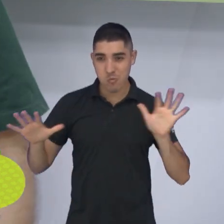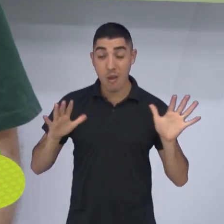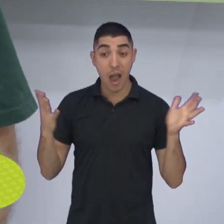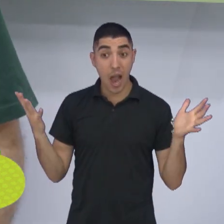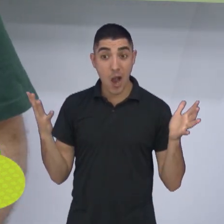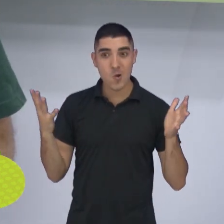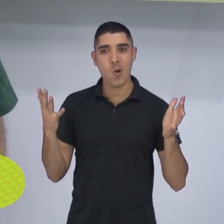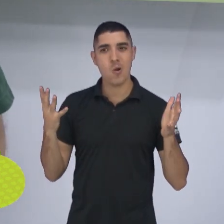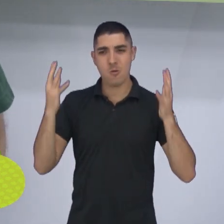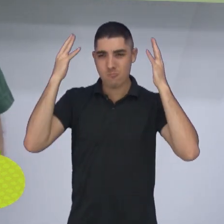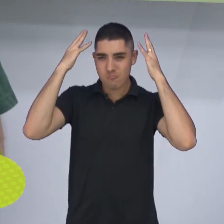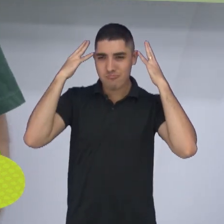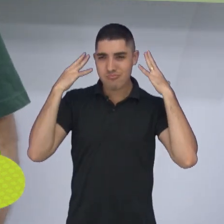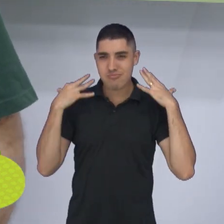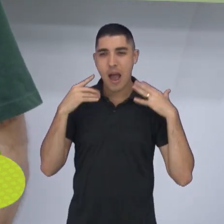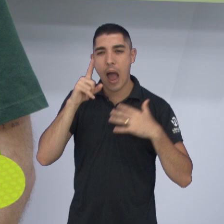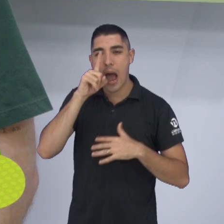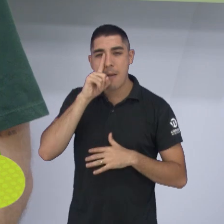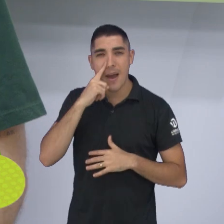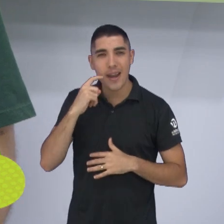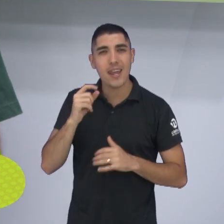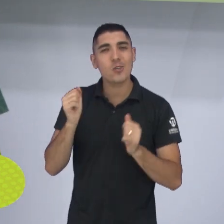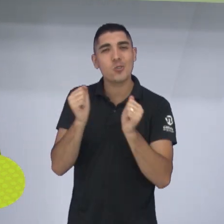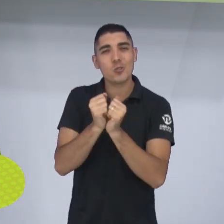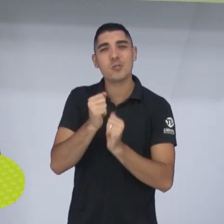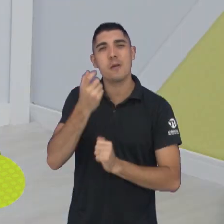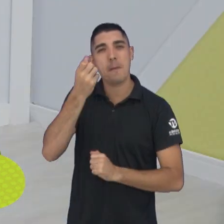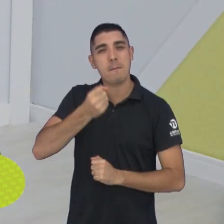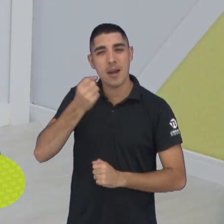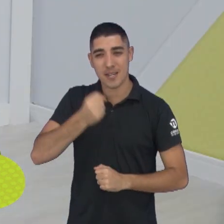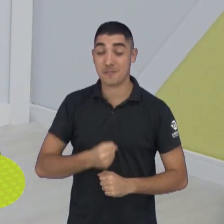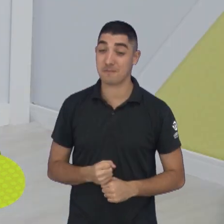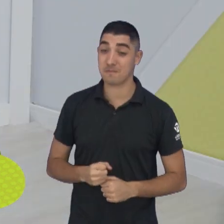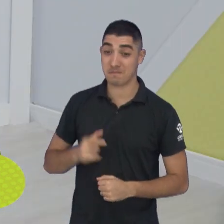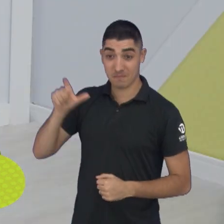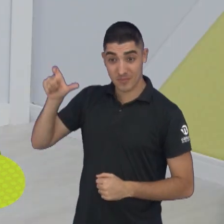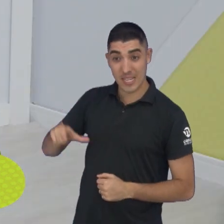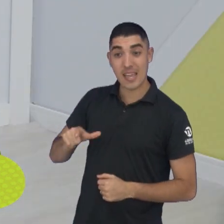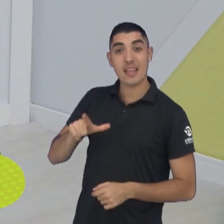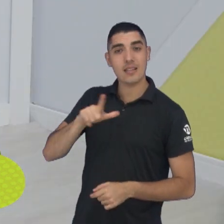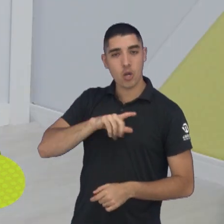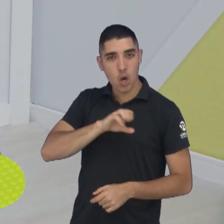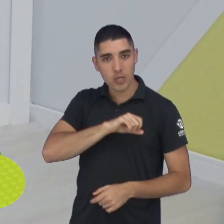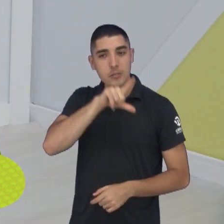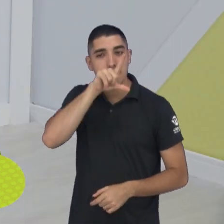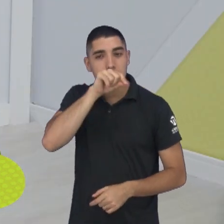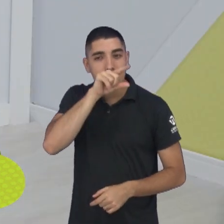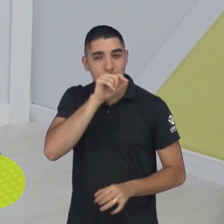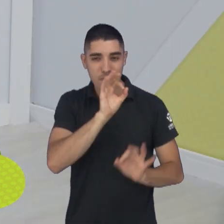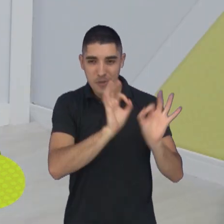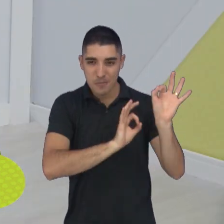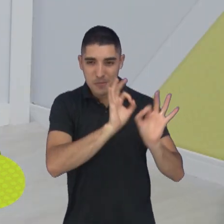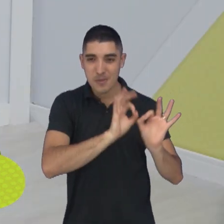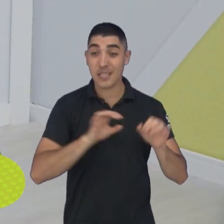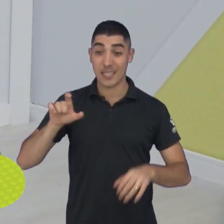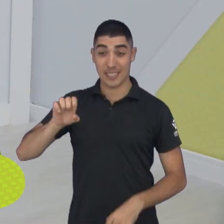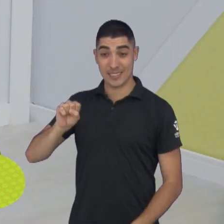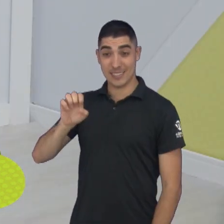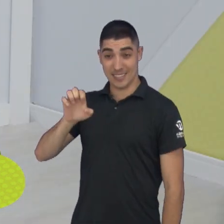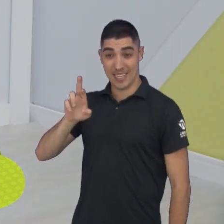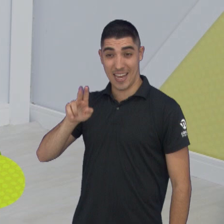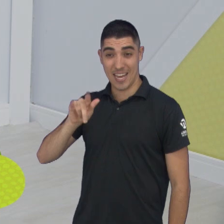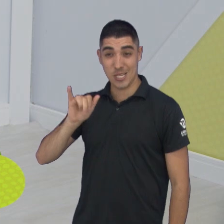cabelos amarelados e brancos também, muito bacana. Sérgio Guedes, criador de passarinho lá, ele não é o Skylab lá, mas criador